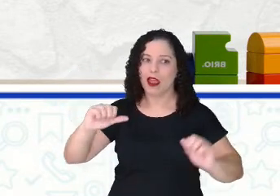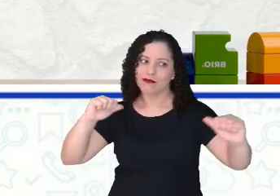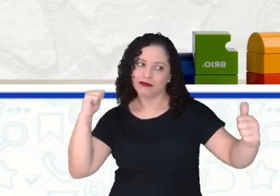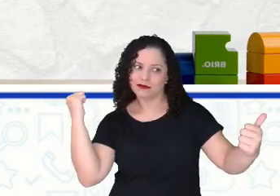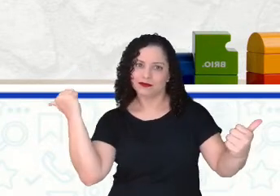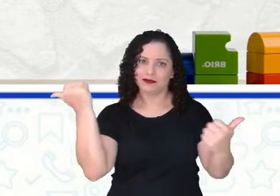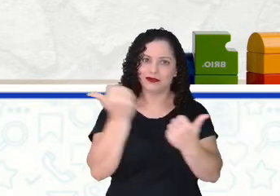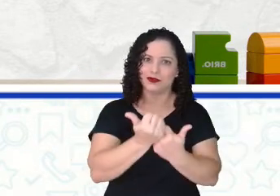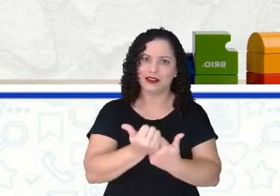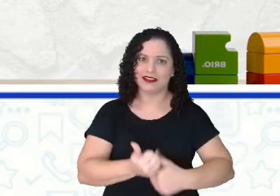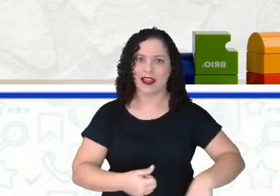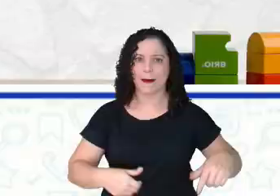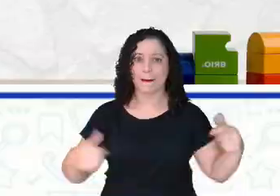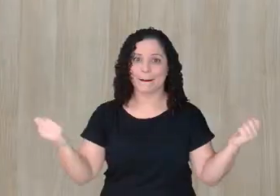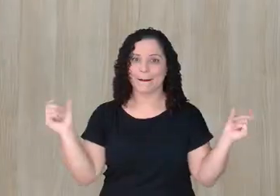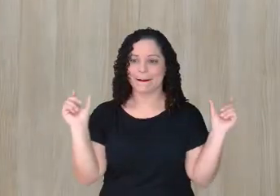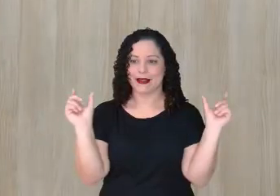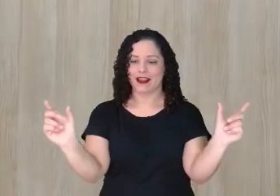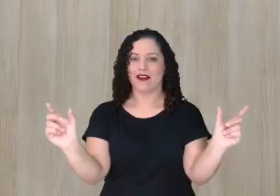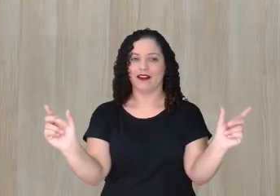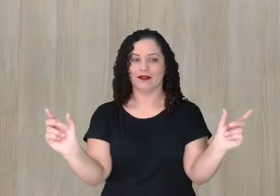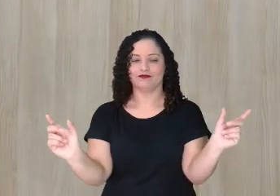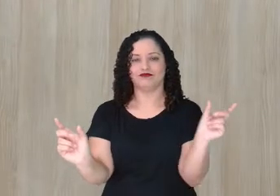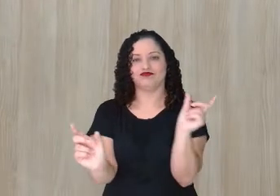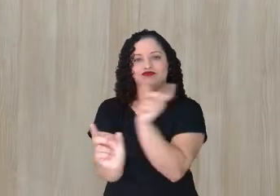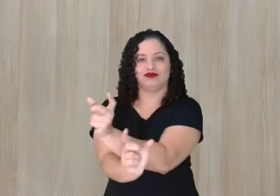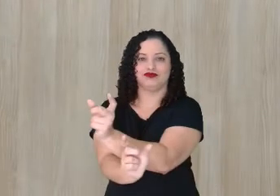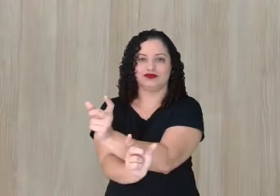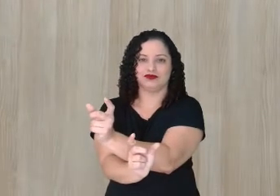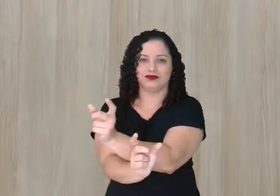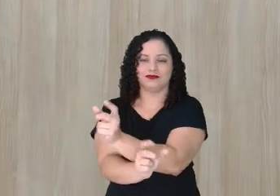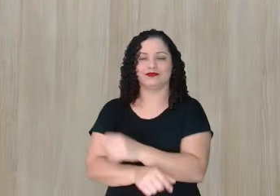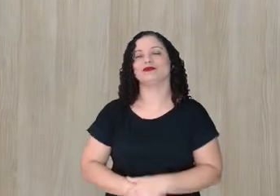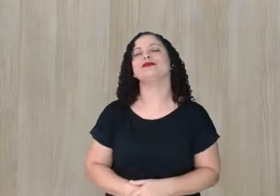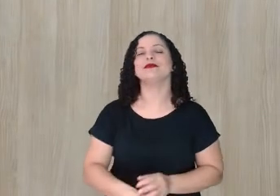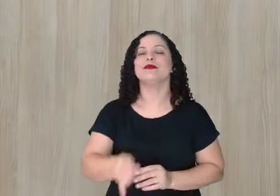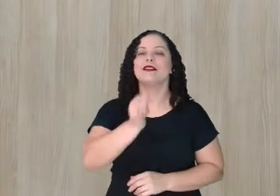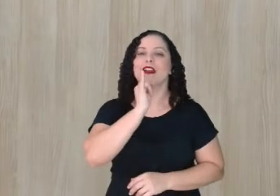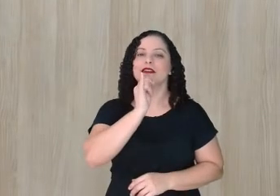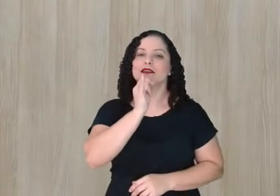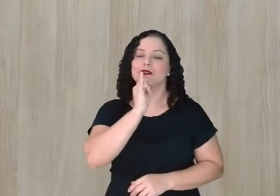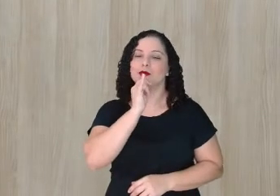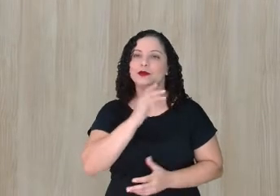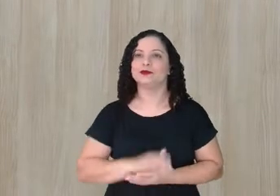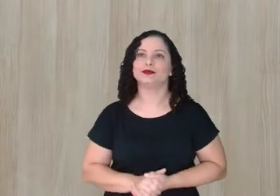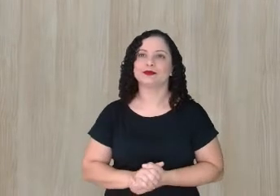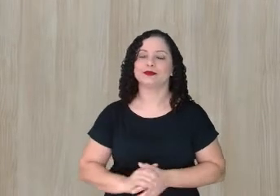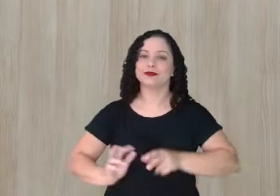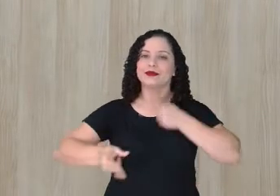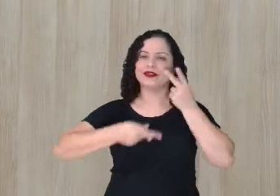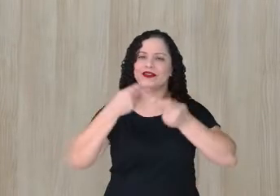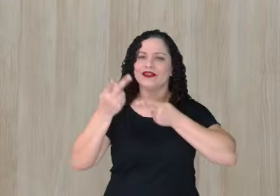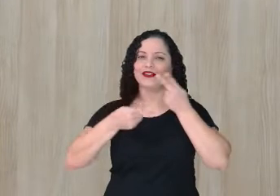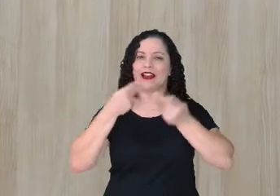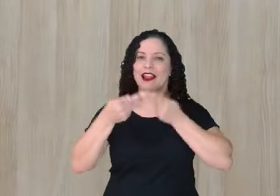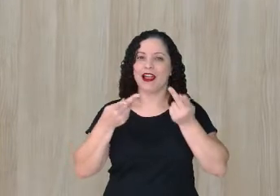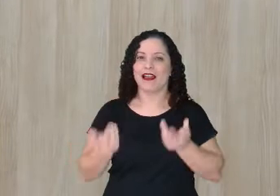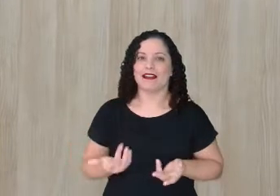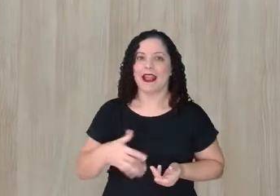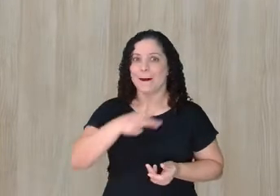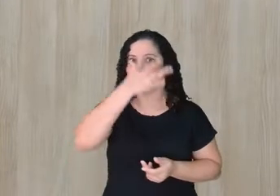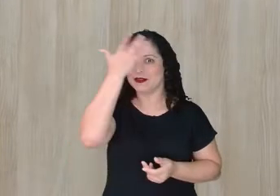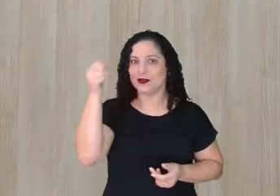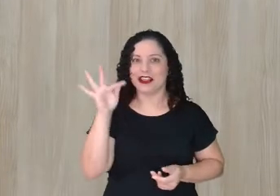mesmo sentido, não é? Se eu falo assim, fulano, não é uma